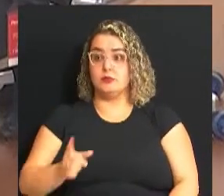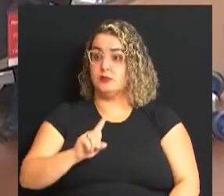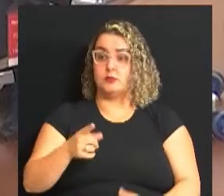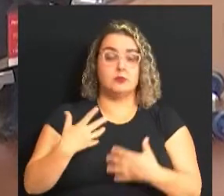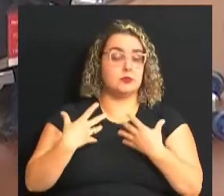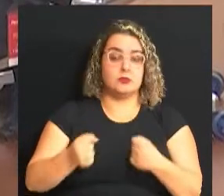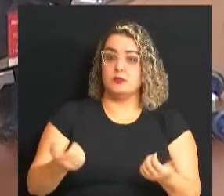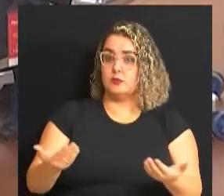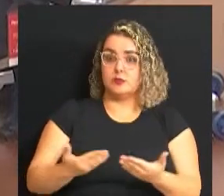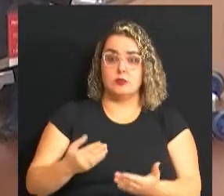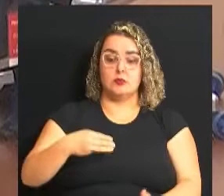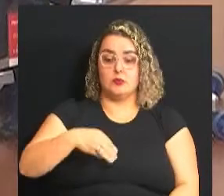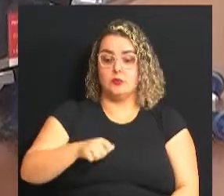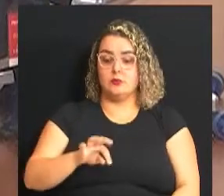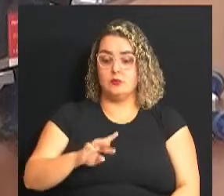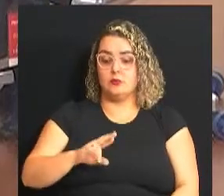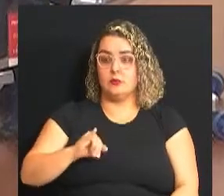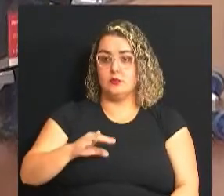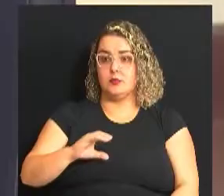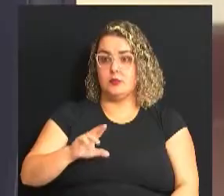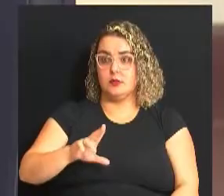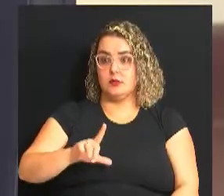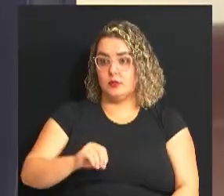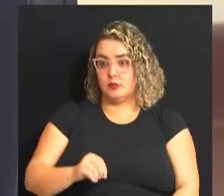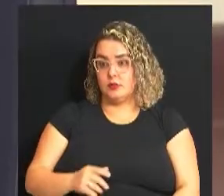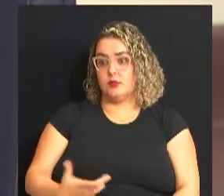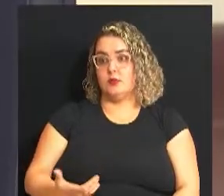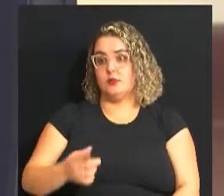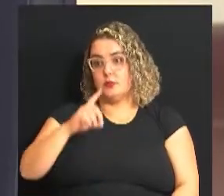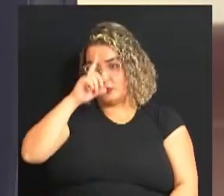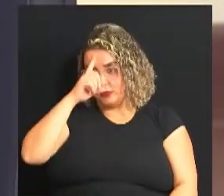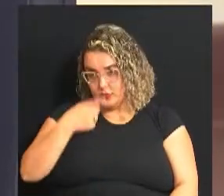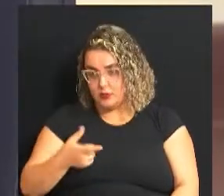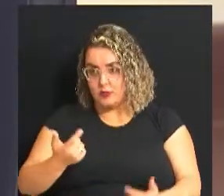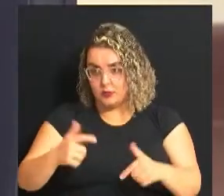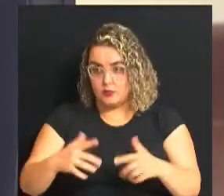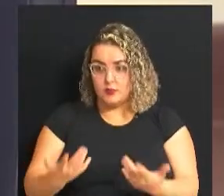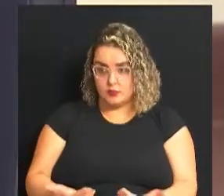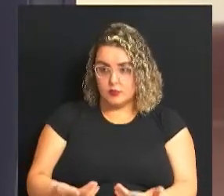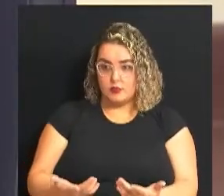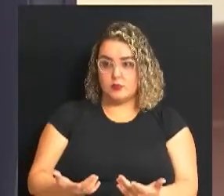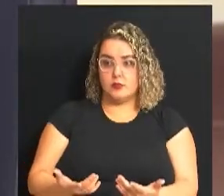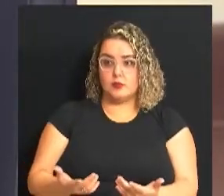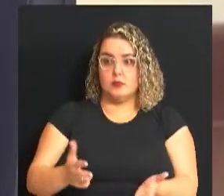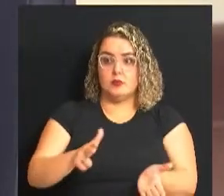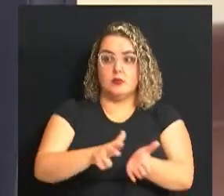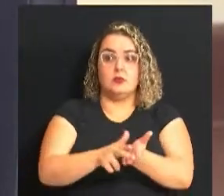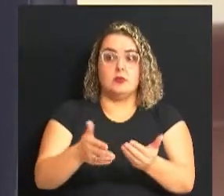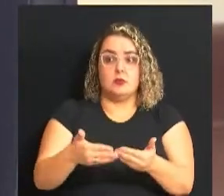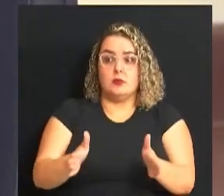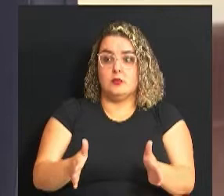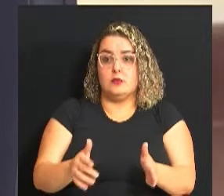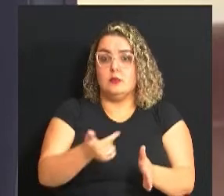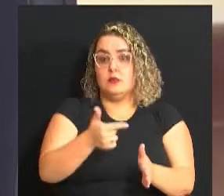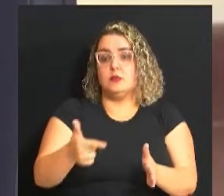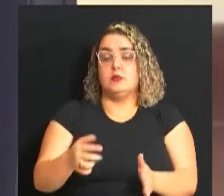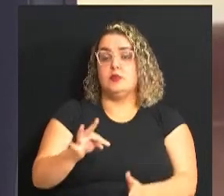hoje a matrícula em nome do comerciante, em nome do comércio. Né? Então, fica a matrícula aberta, mas sem a titulação.